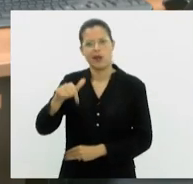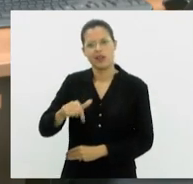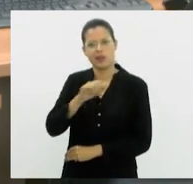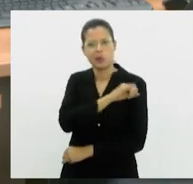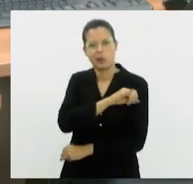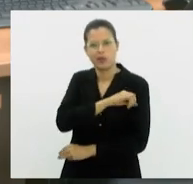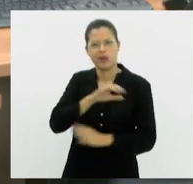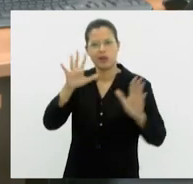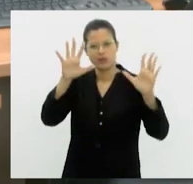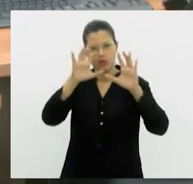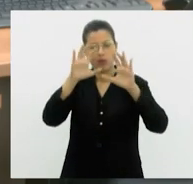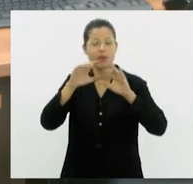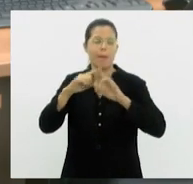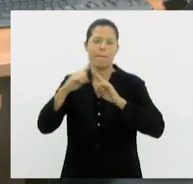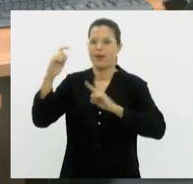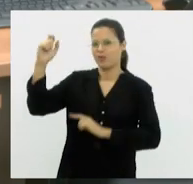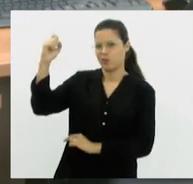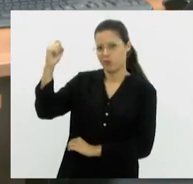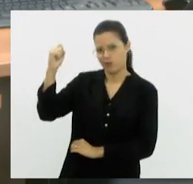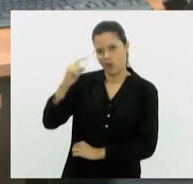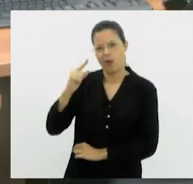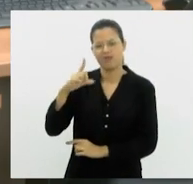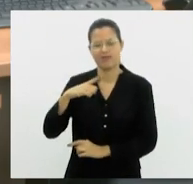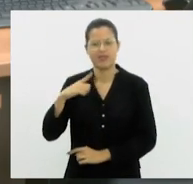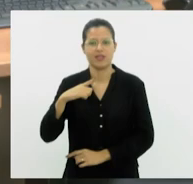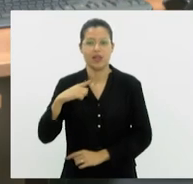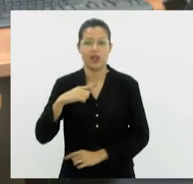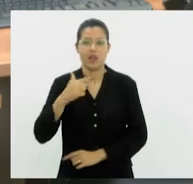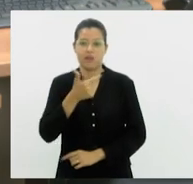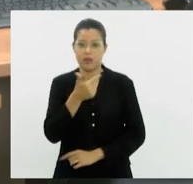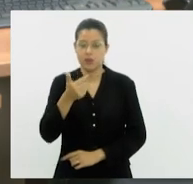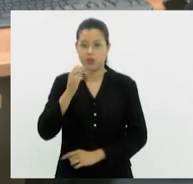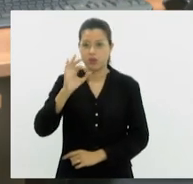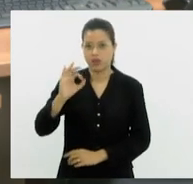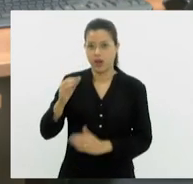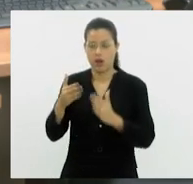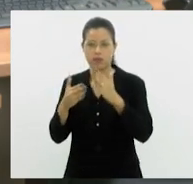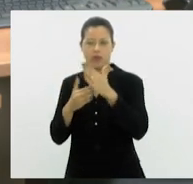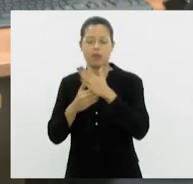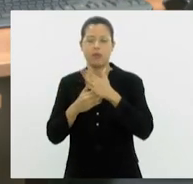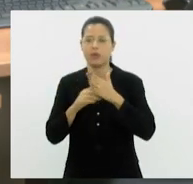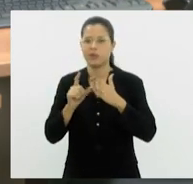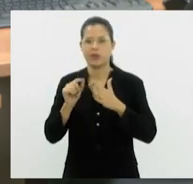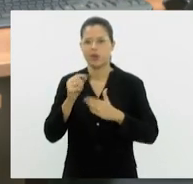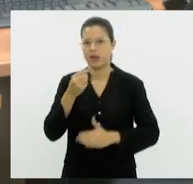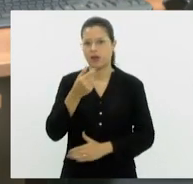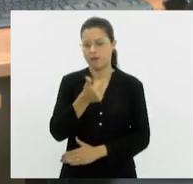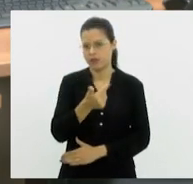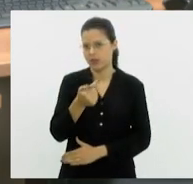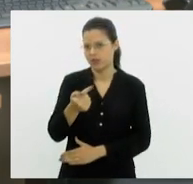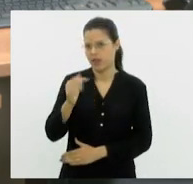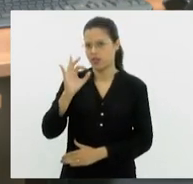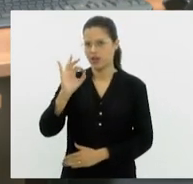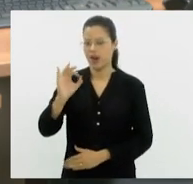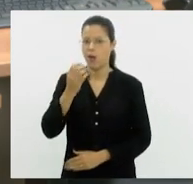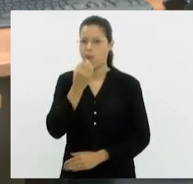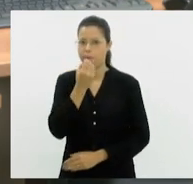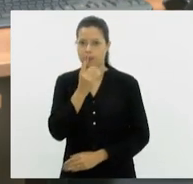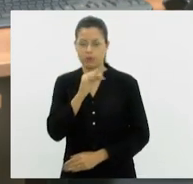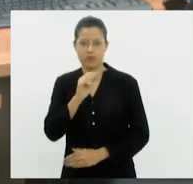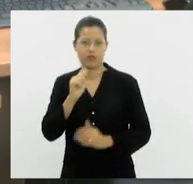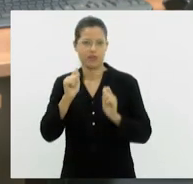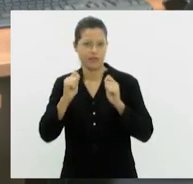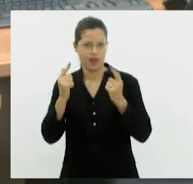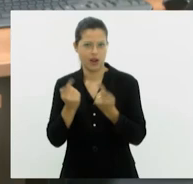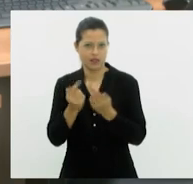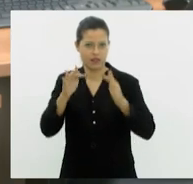algumas nuvens, mas o sol apareceu. Nesse momento faz 22 graus. A máxima para hoje é de 27 graus. O Bom Dia Alerj termina